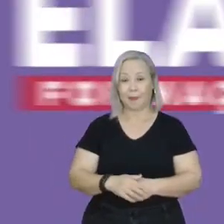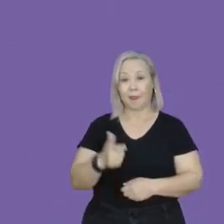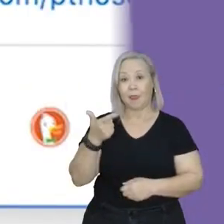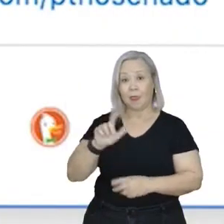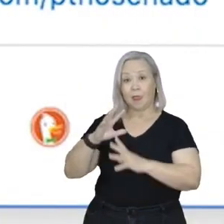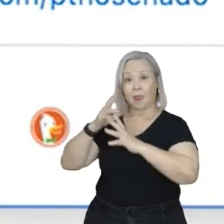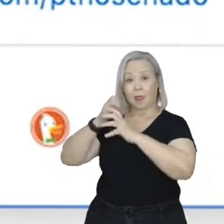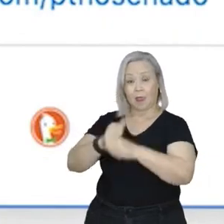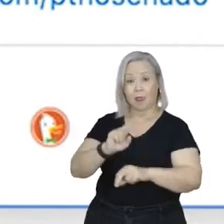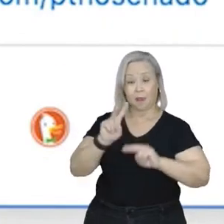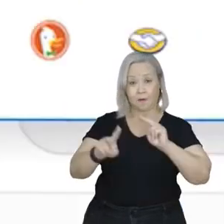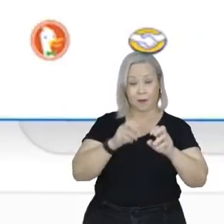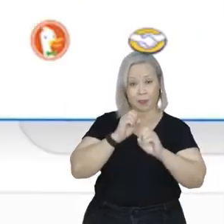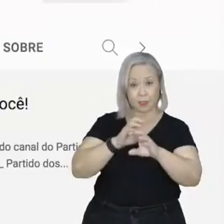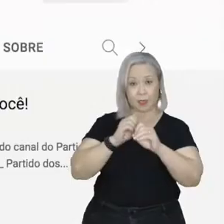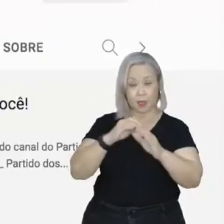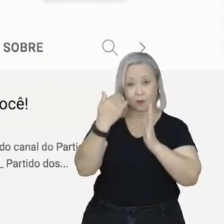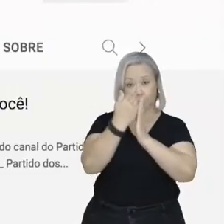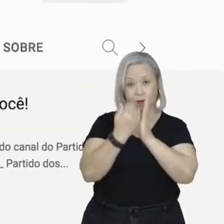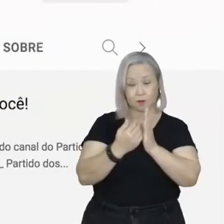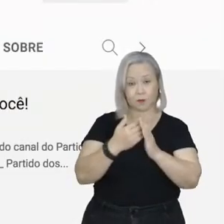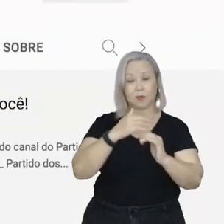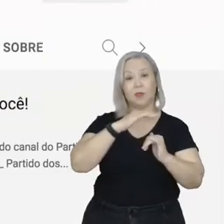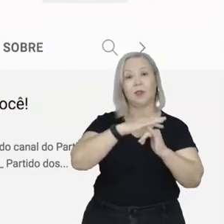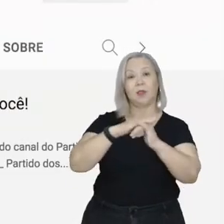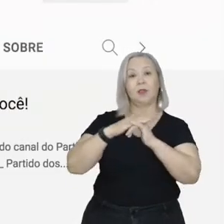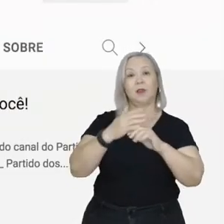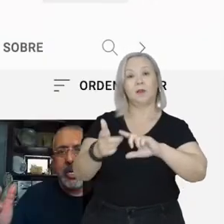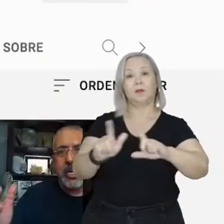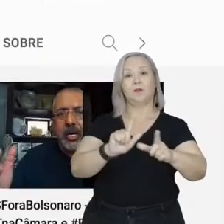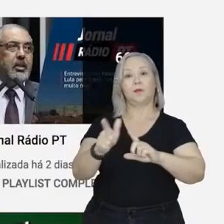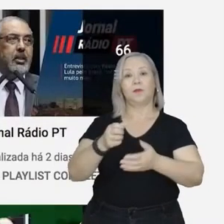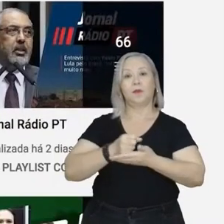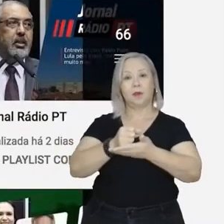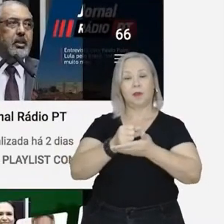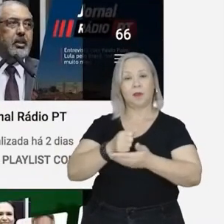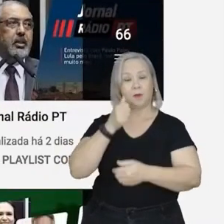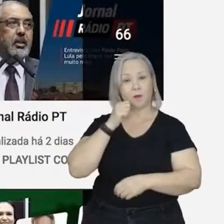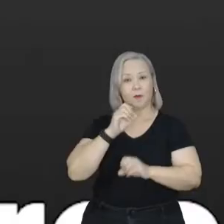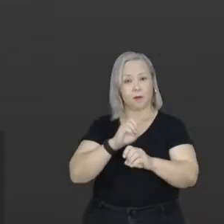esta e outras aulas na playlist do TV Elas por Elas Formação, no